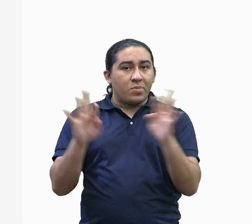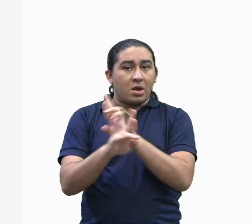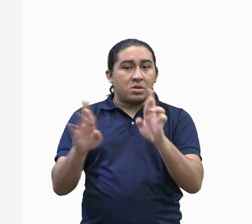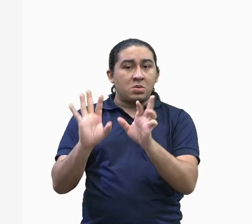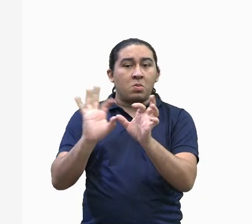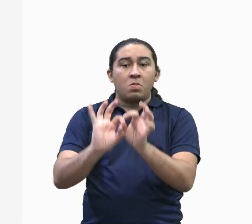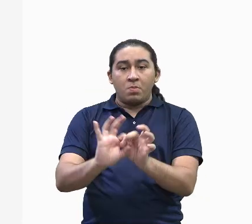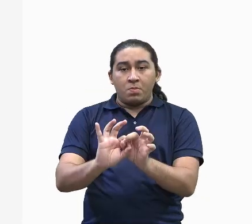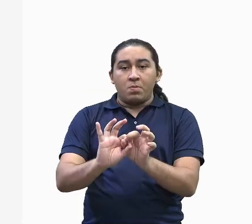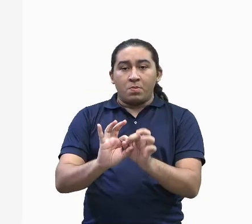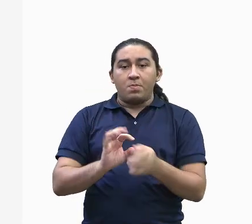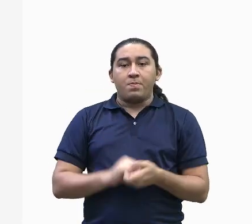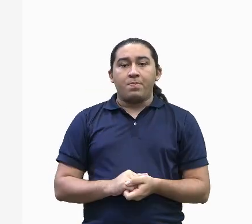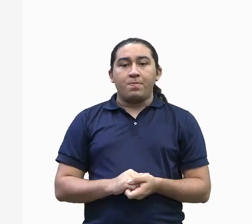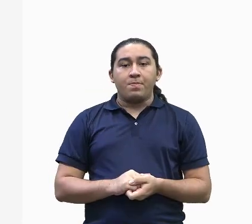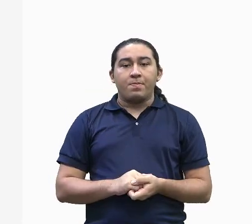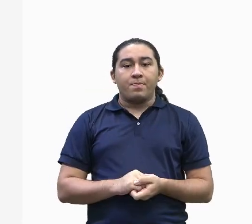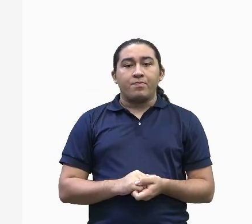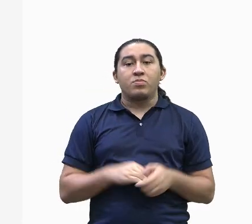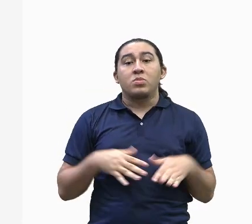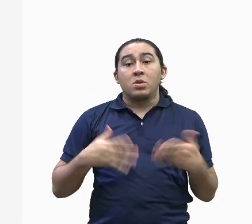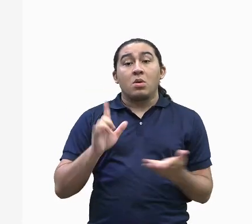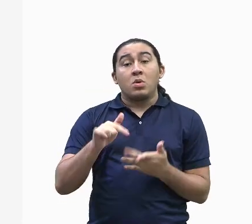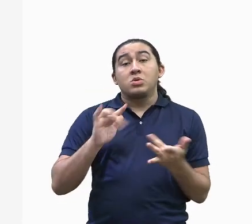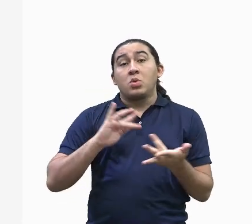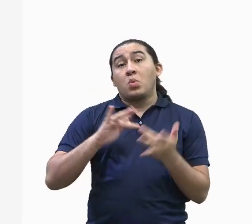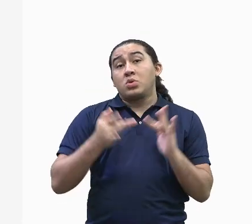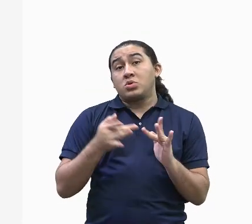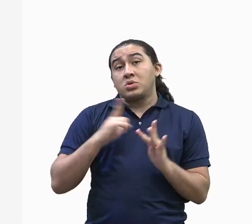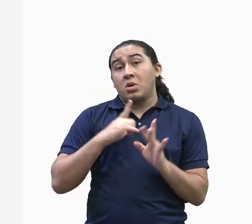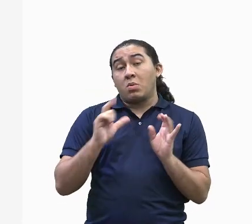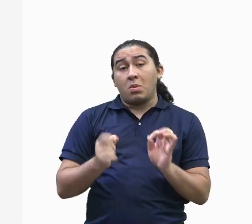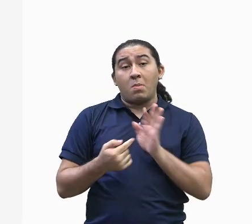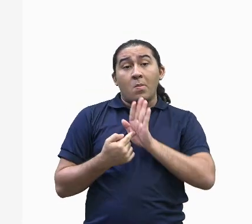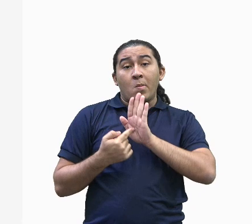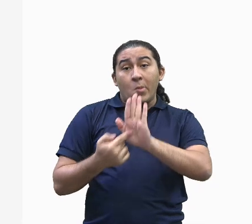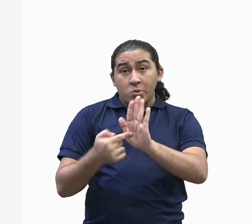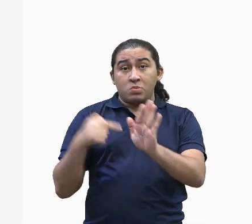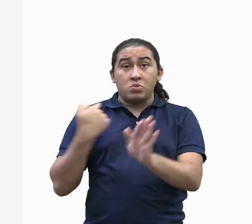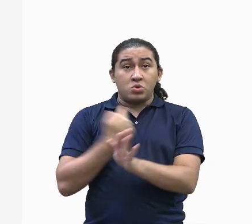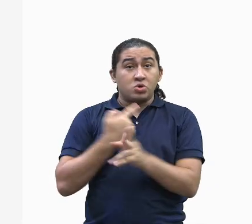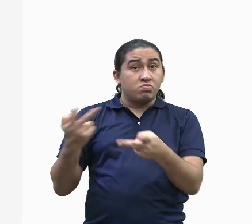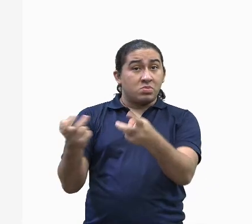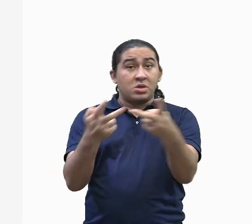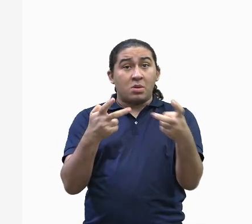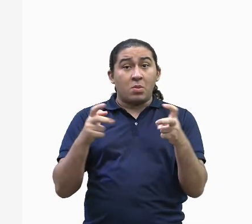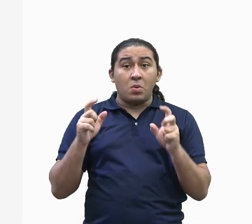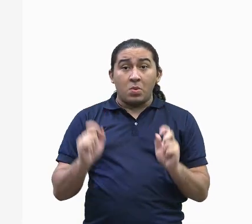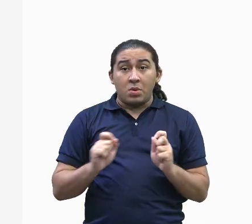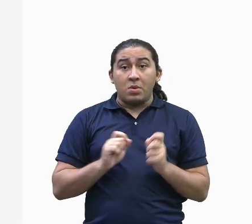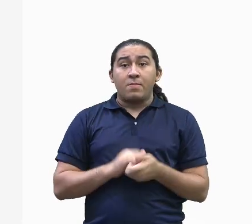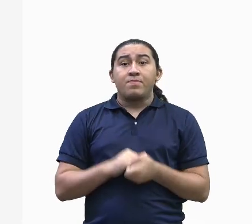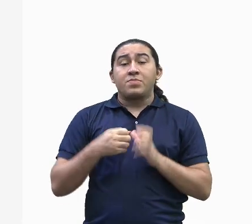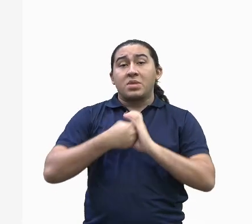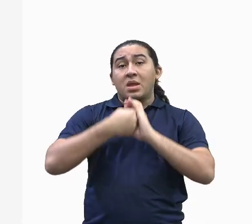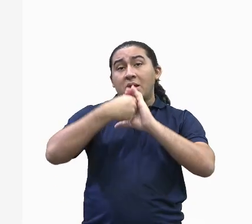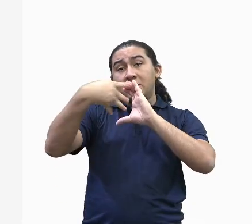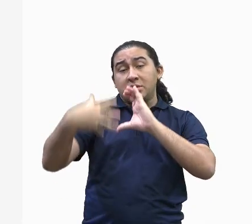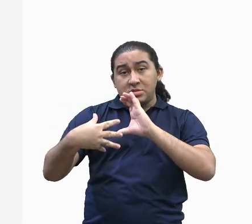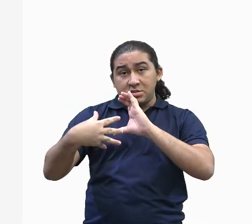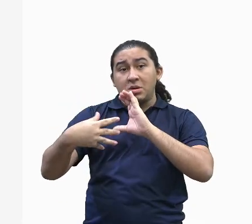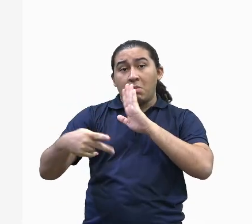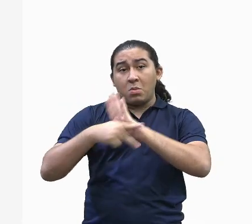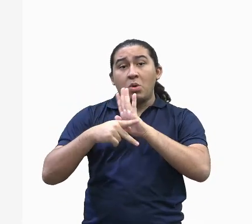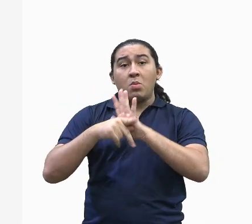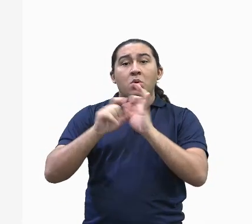os dois. Então, esse contexto ele traz para nós que há elementos